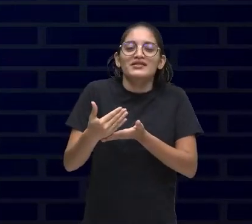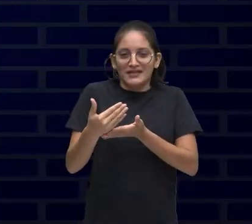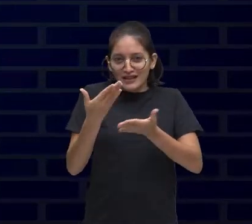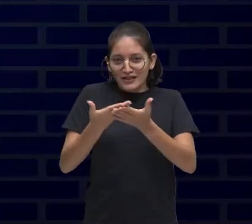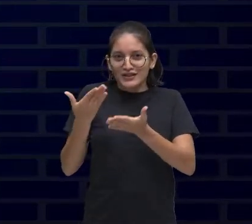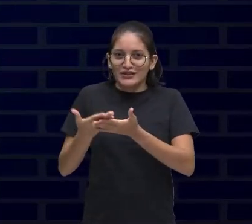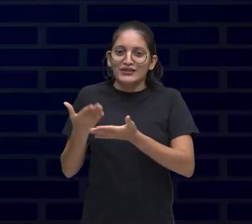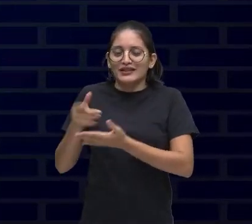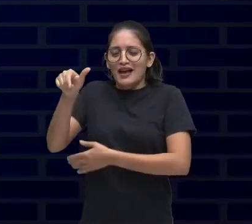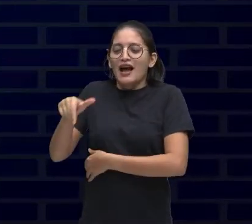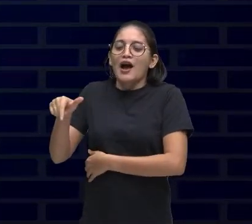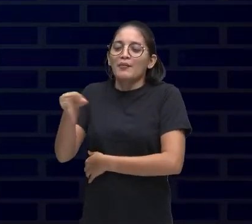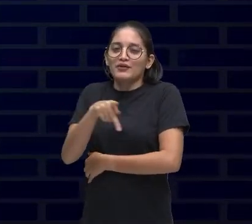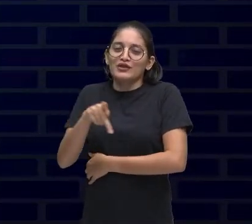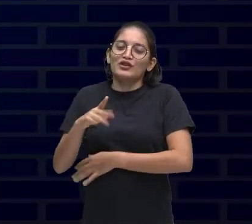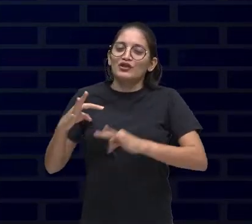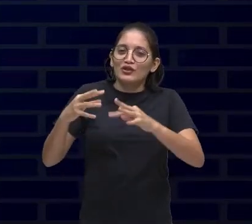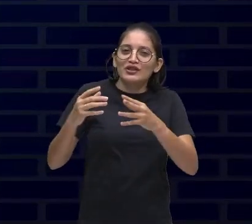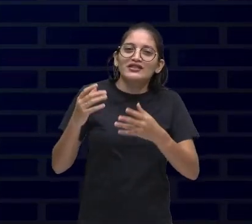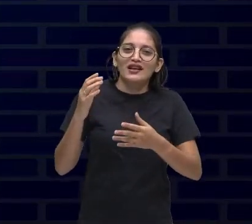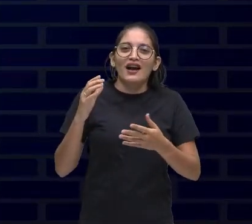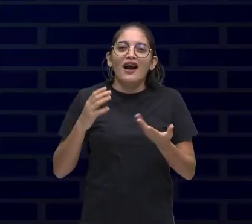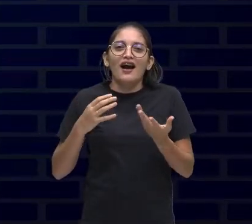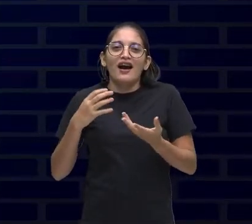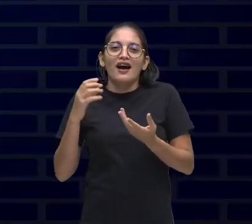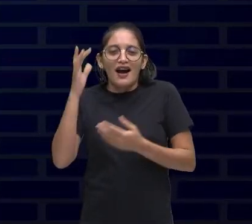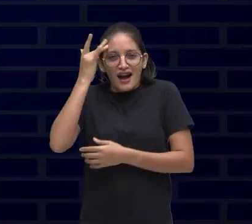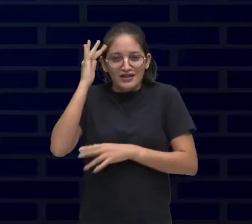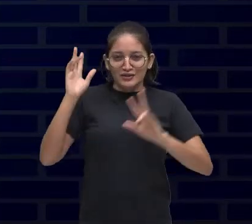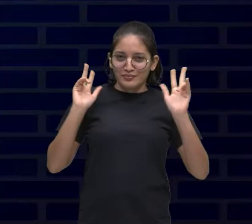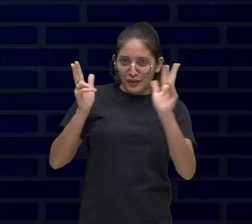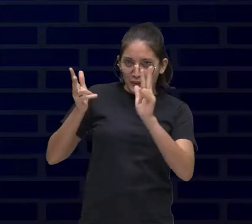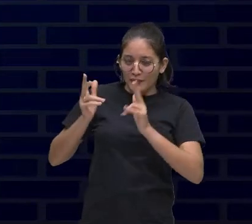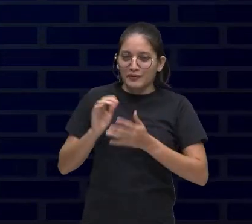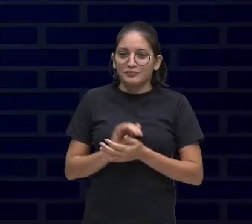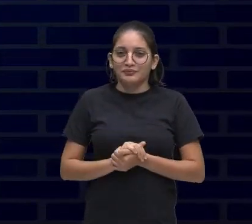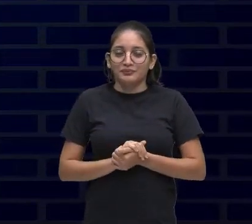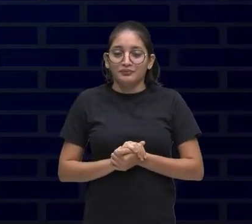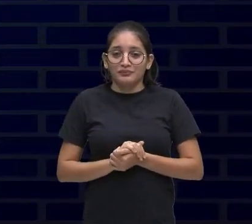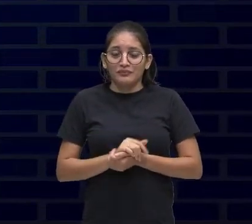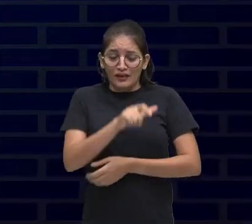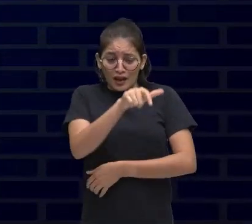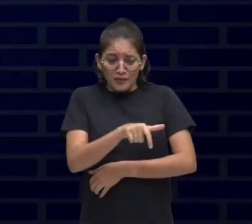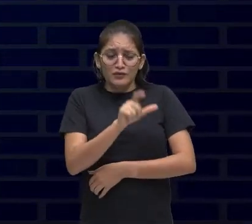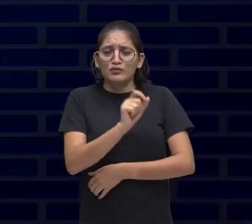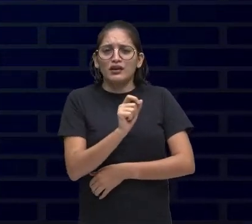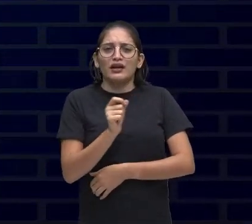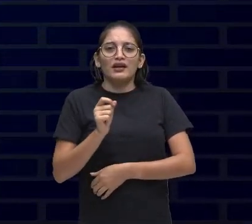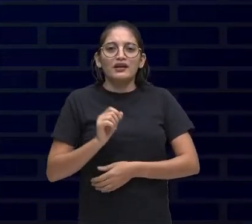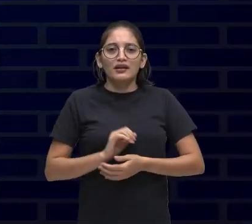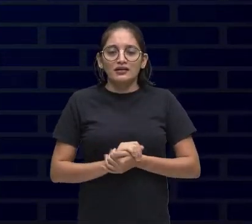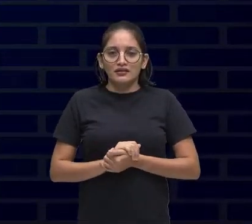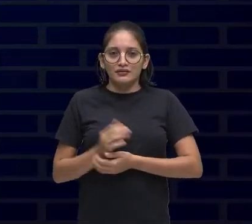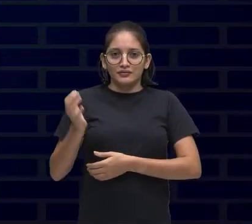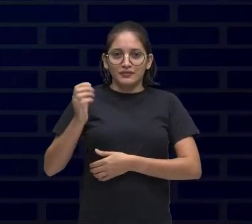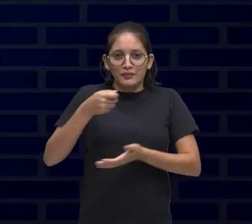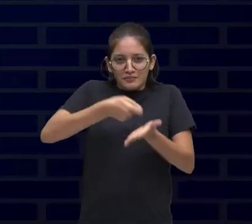mundo acha radical. O outro tempo é daquela professora rígida, mas que não é má, é